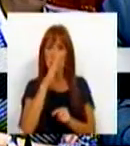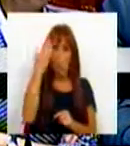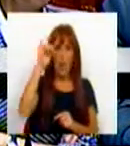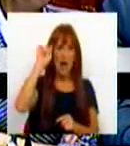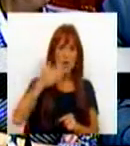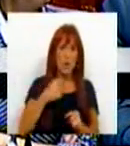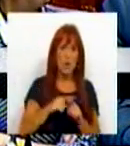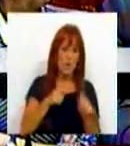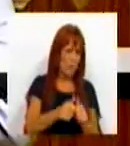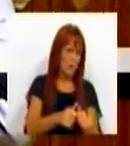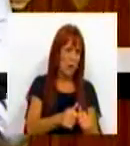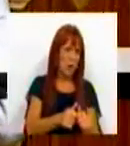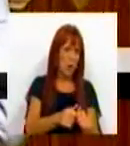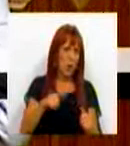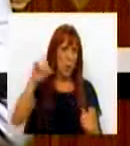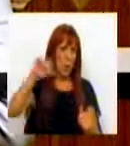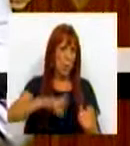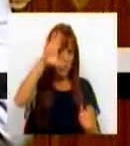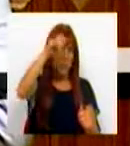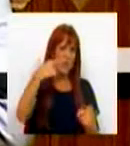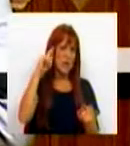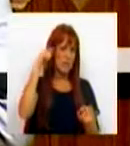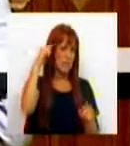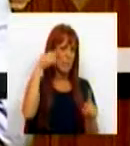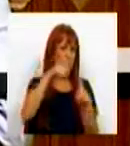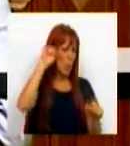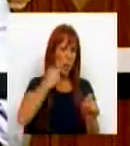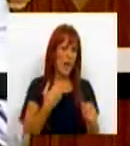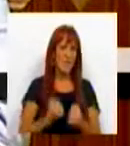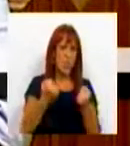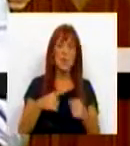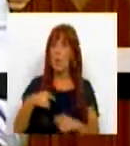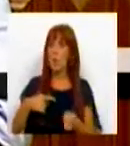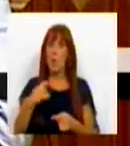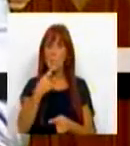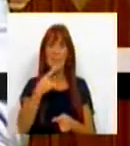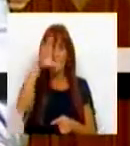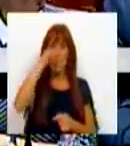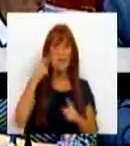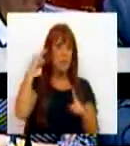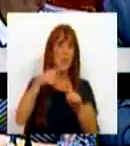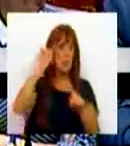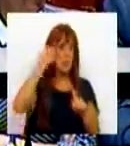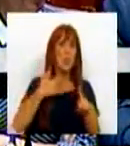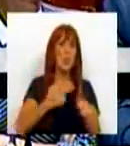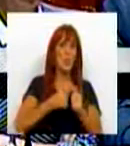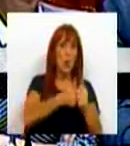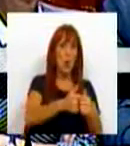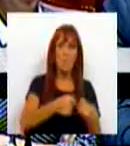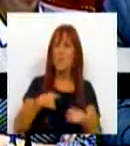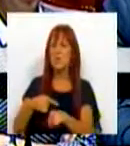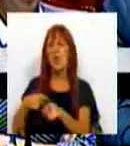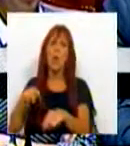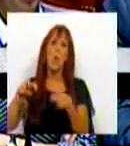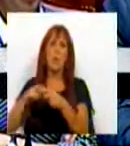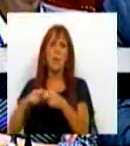déficit não vai ser cumprido, o mal deste Governo é que não vai cumprir o déficit. Quando percebe que o Governo vai cumprir o déficit, o mal deste Governo é que tem a opção do